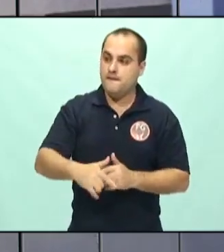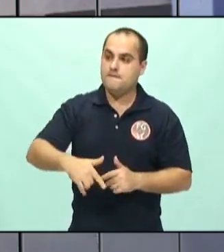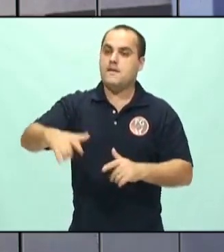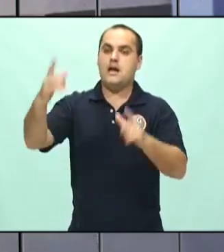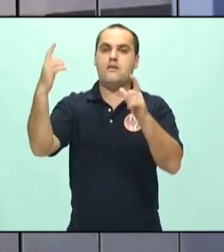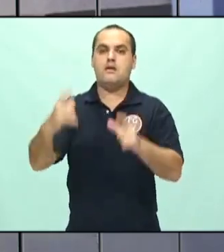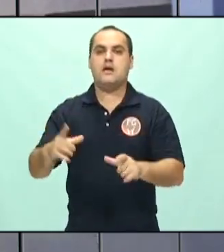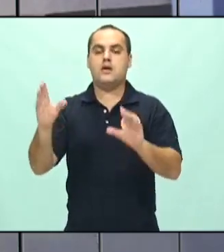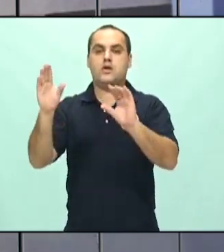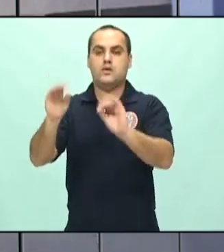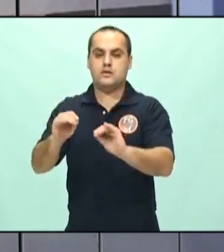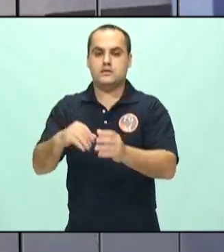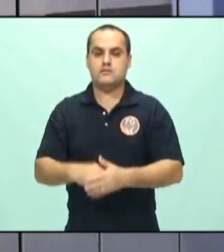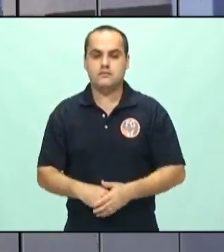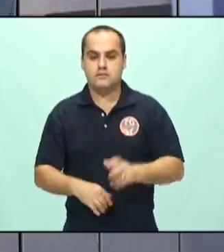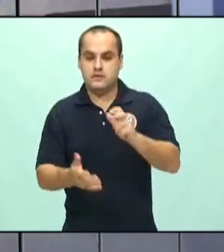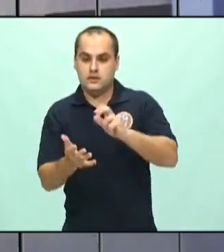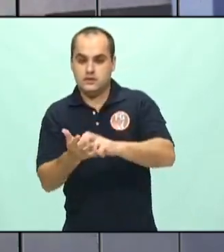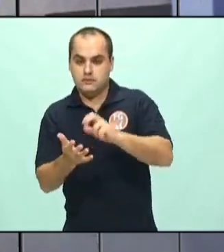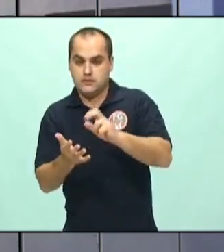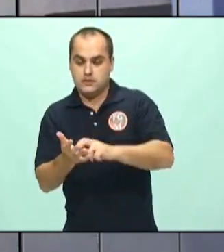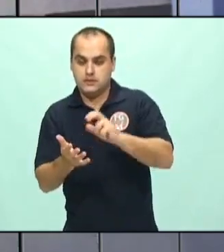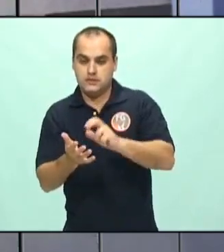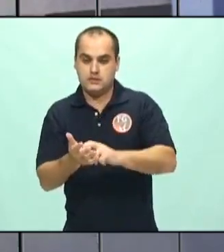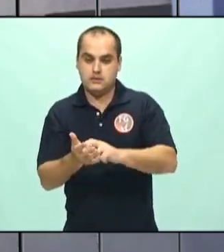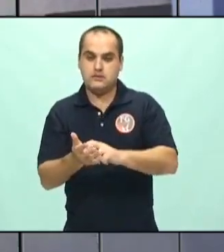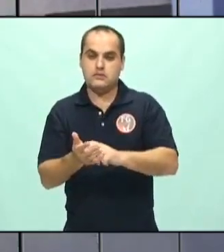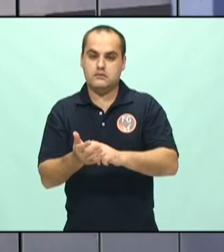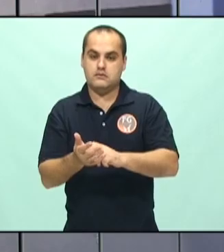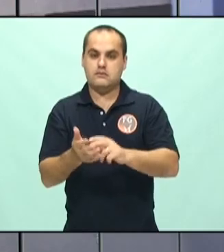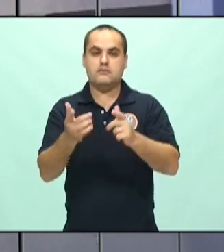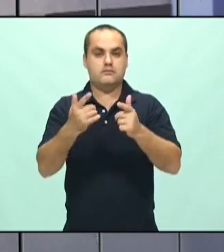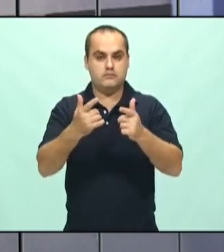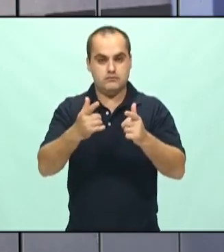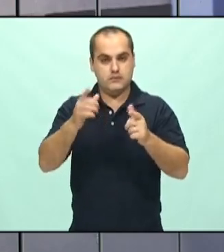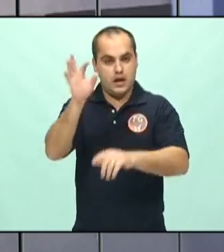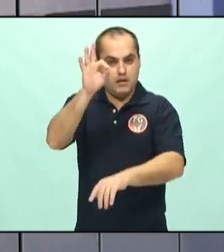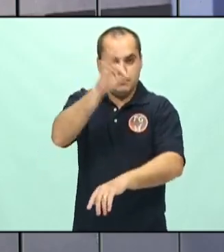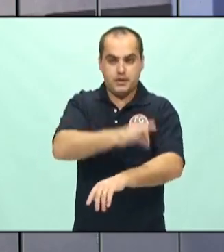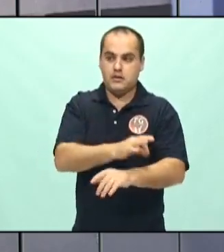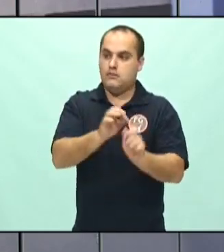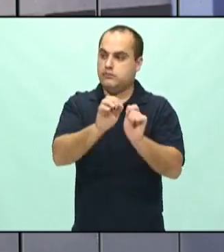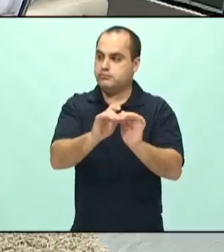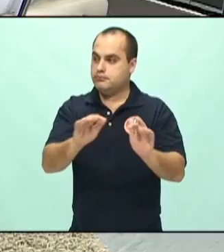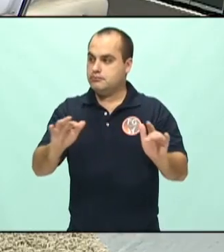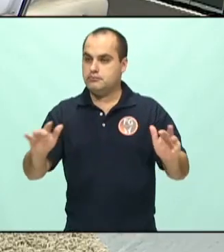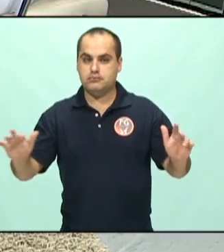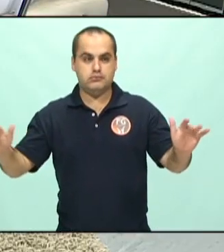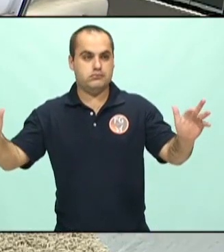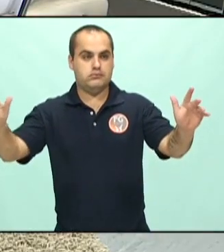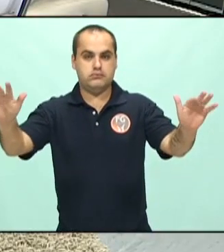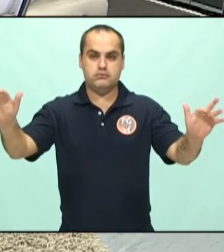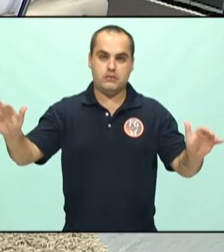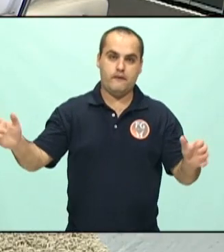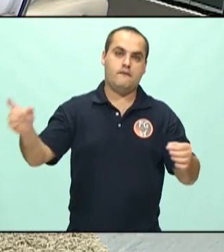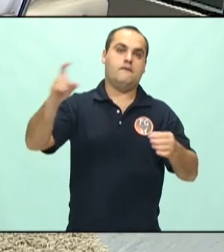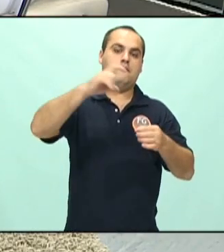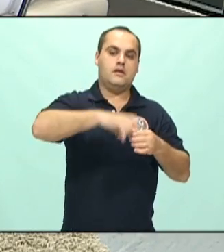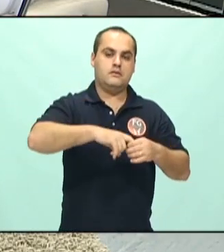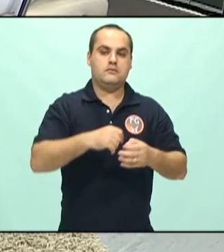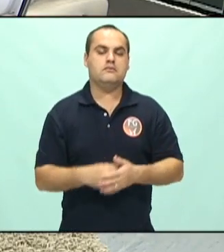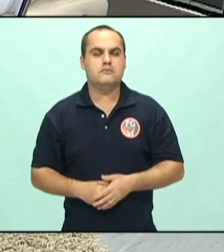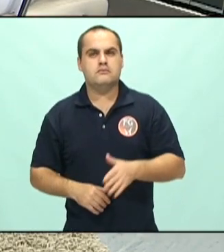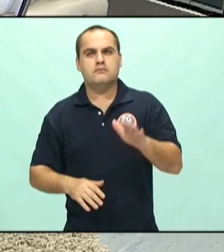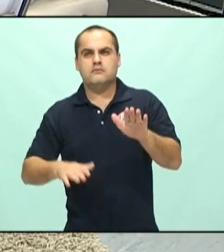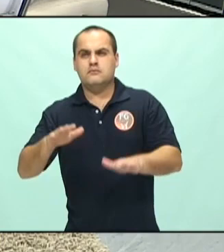noite e de manhã cedo às 5h da manhã para levantá-lo afastou da polinização da maceira e a média se eu não me engano é de